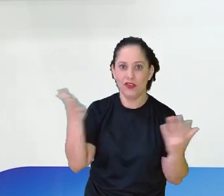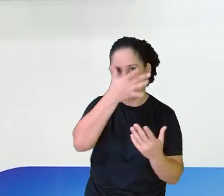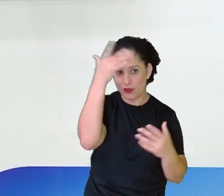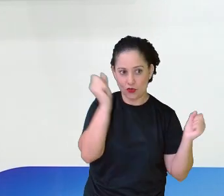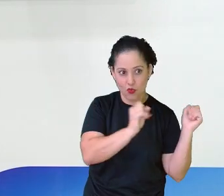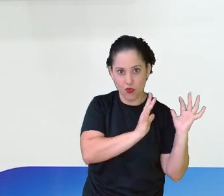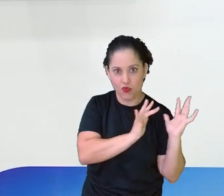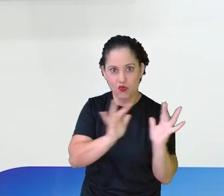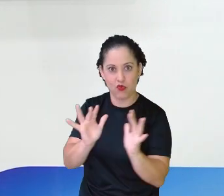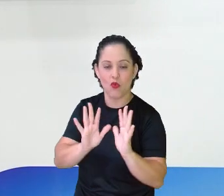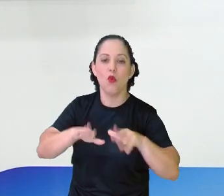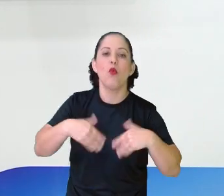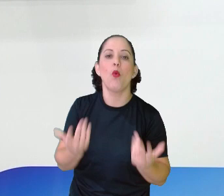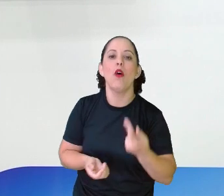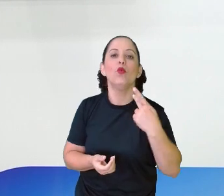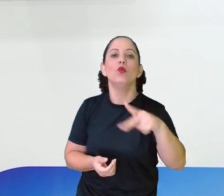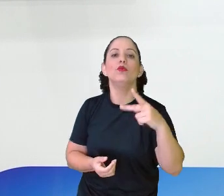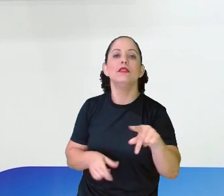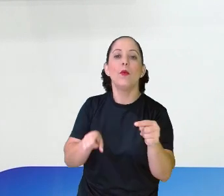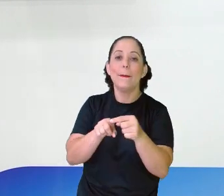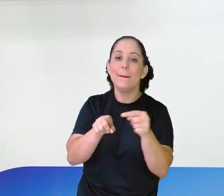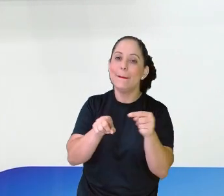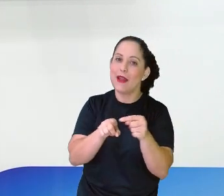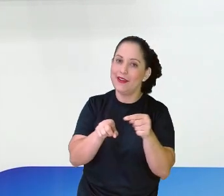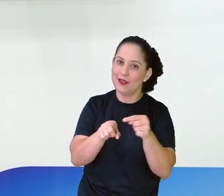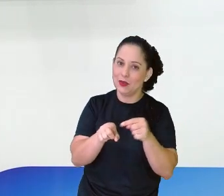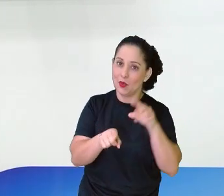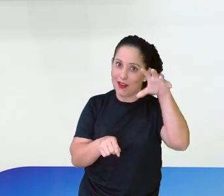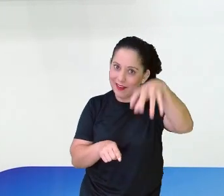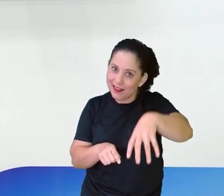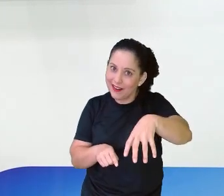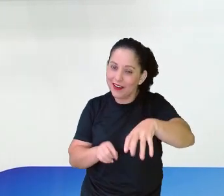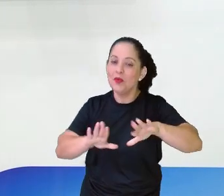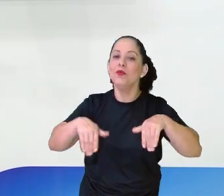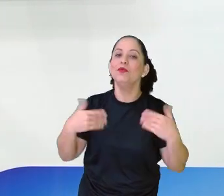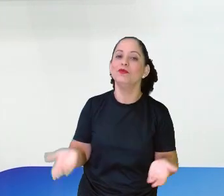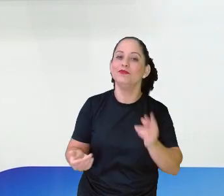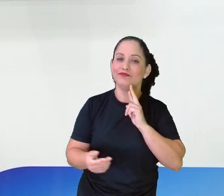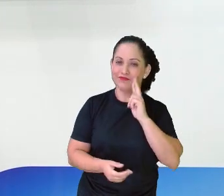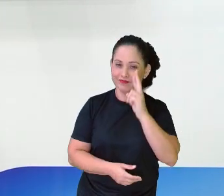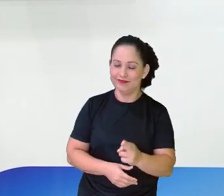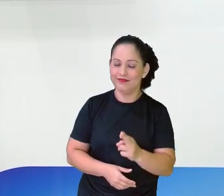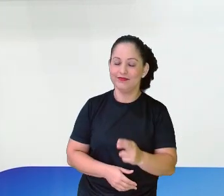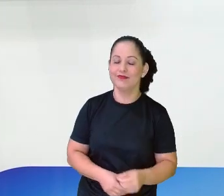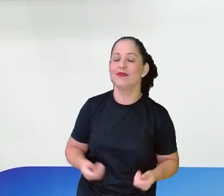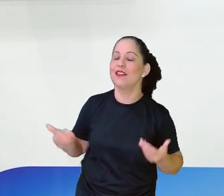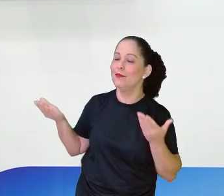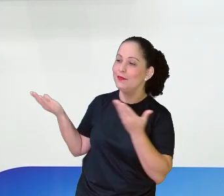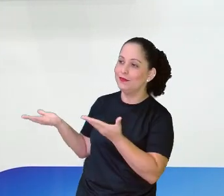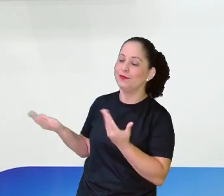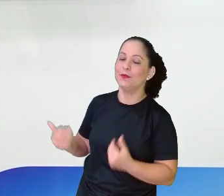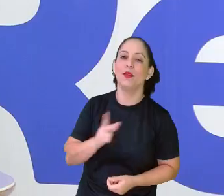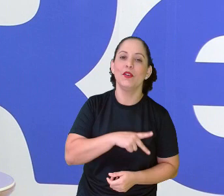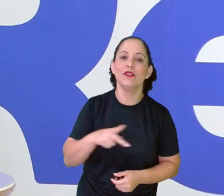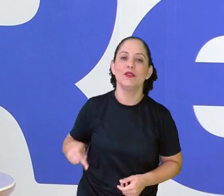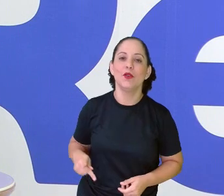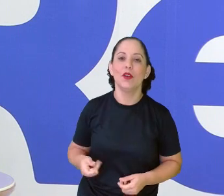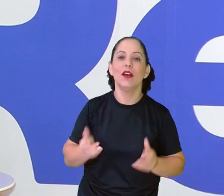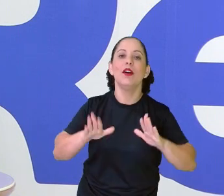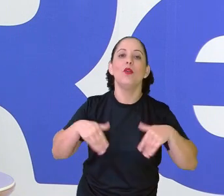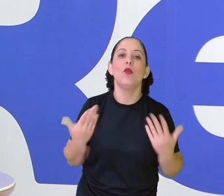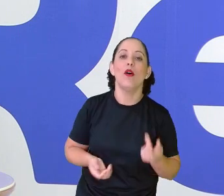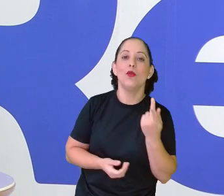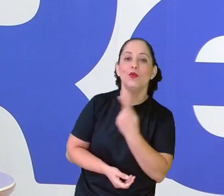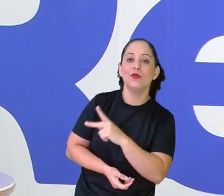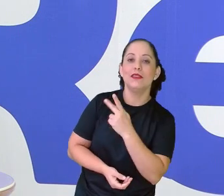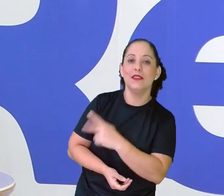é o seu bairro? Da onde é que você está nos assistindo? Fala aí para a professora Mauricéia. Qual é o seu bairro daqui, professora Mauricéia? Eu moro no bairro de